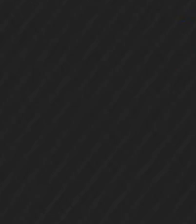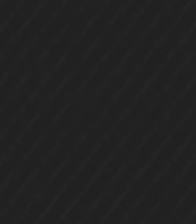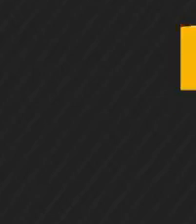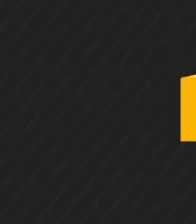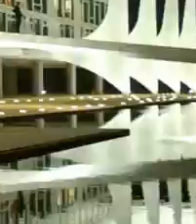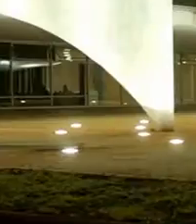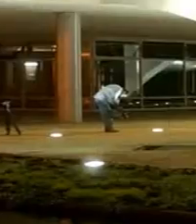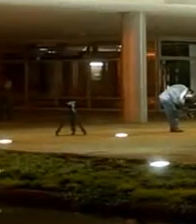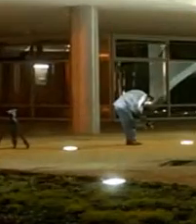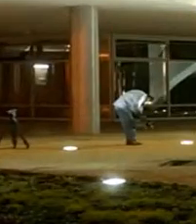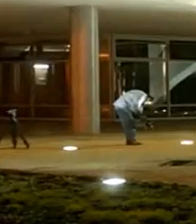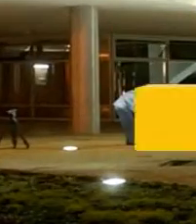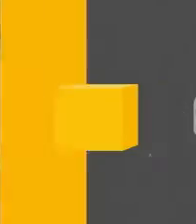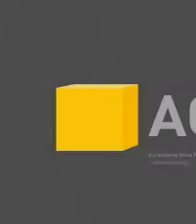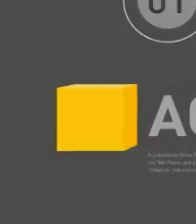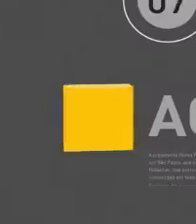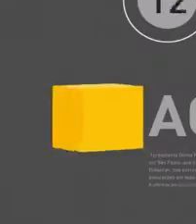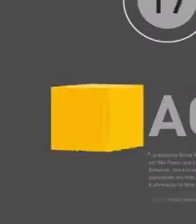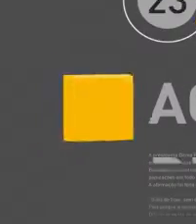ae